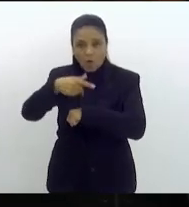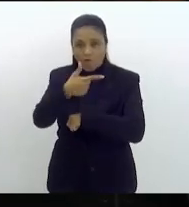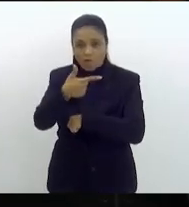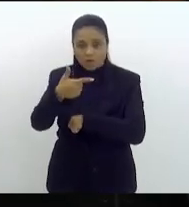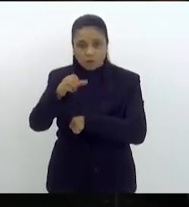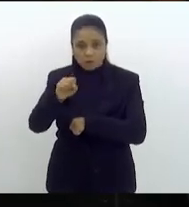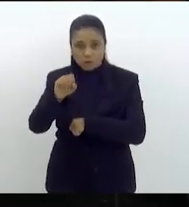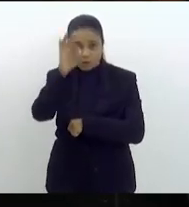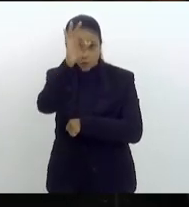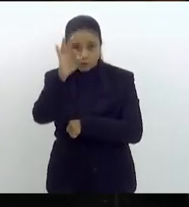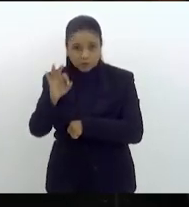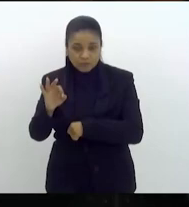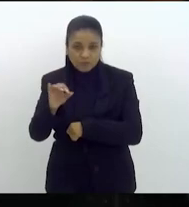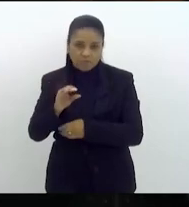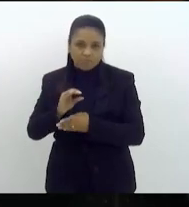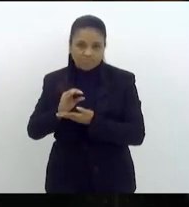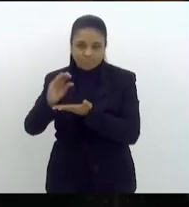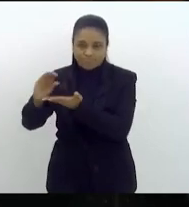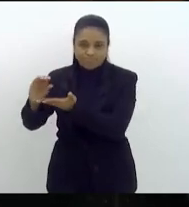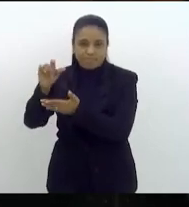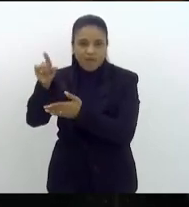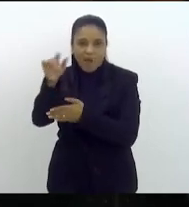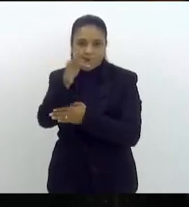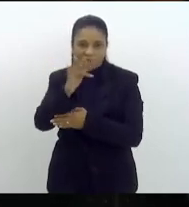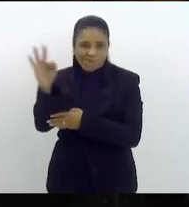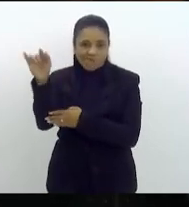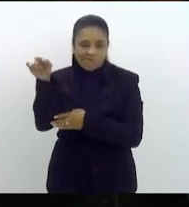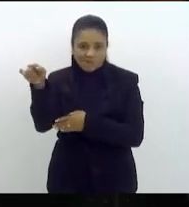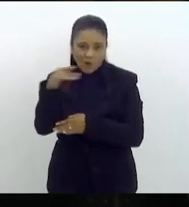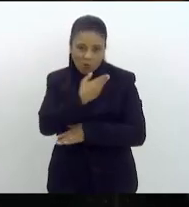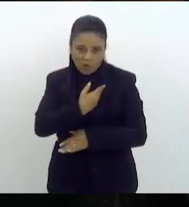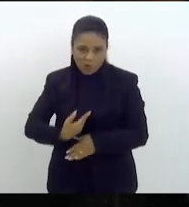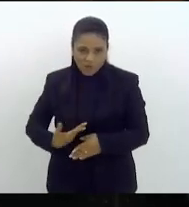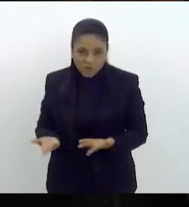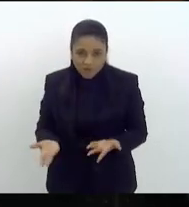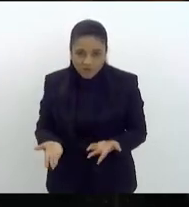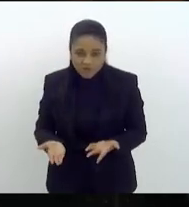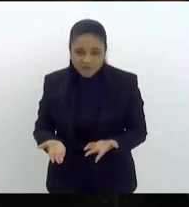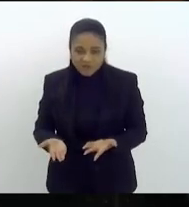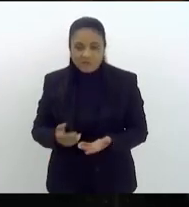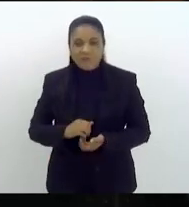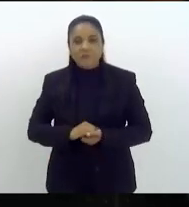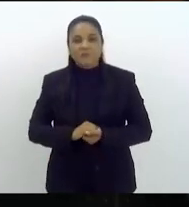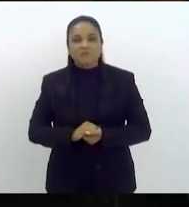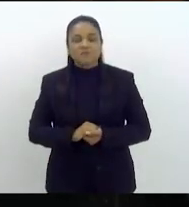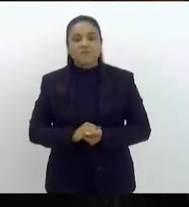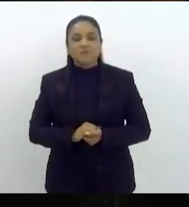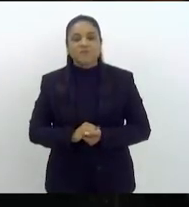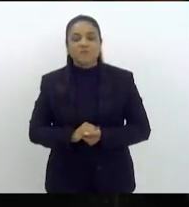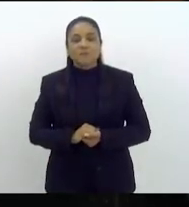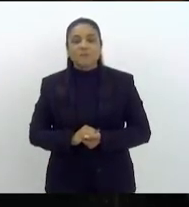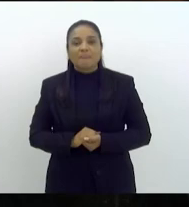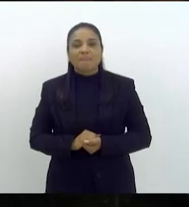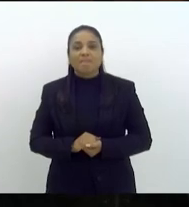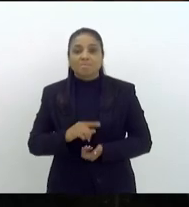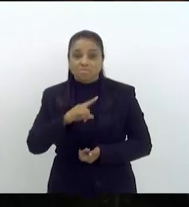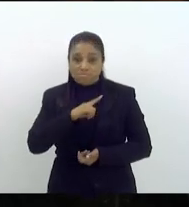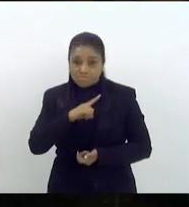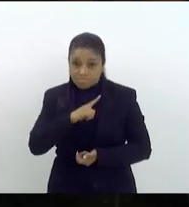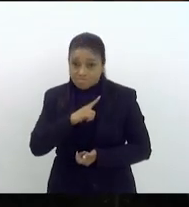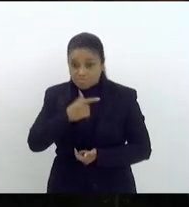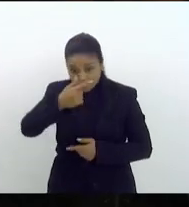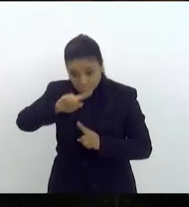28,7% disso quase 50 bilhões de reais além de ter